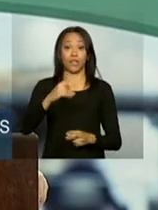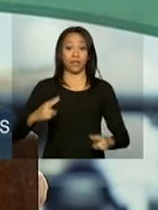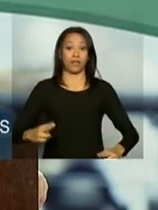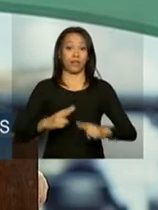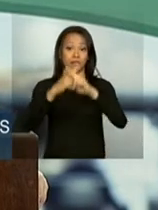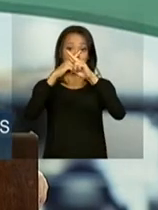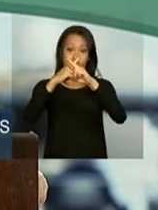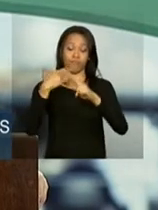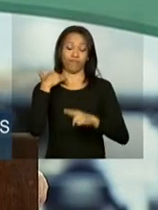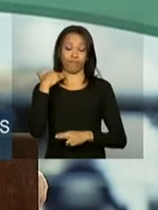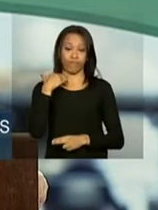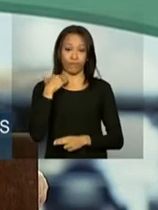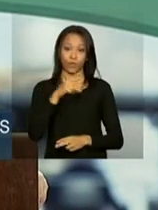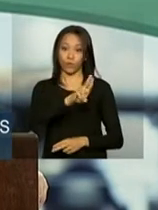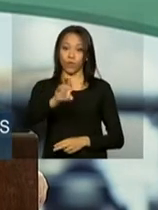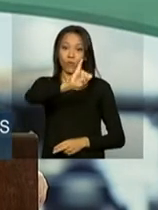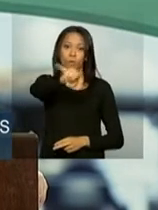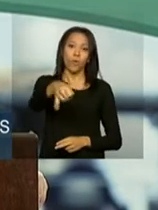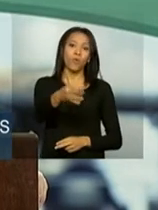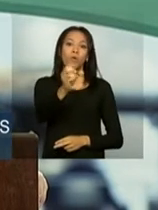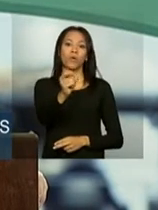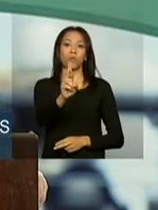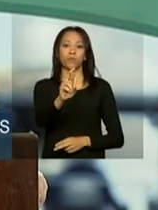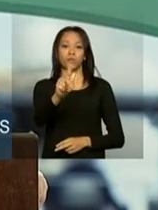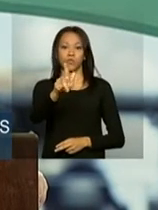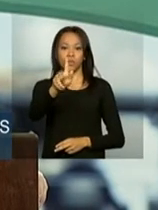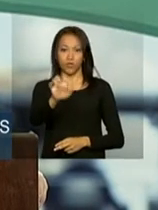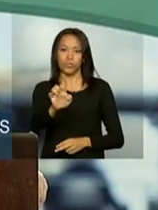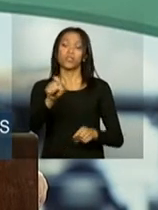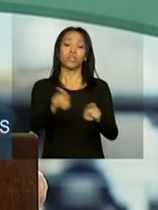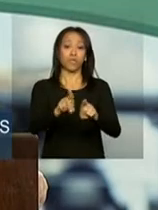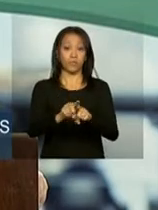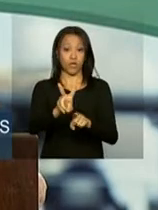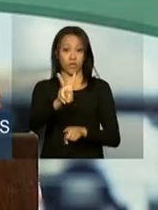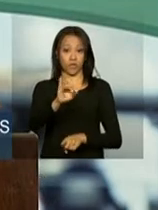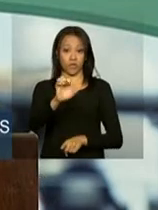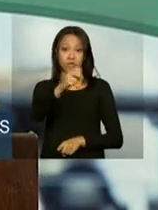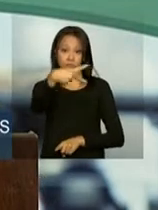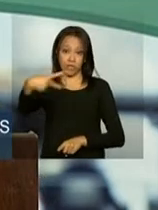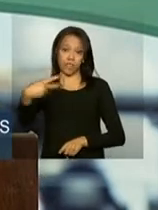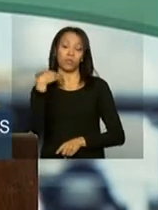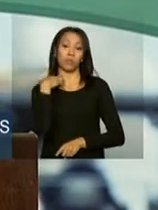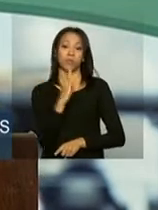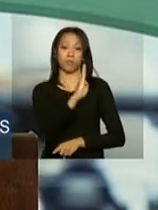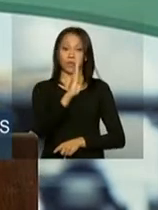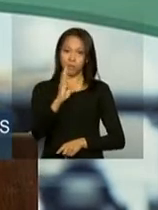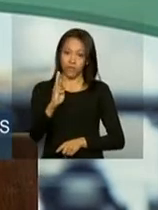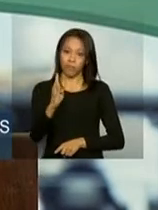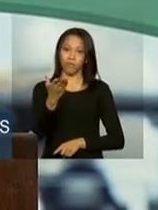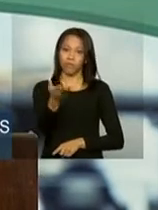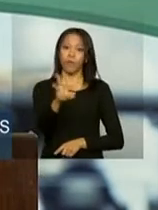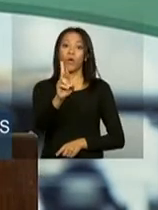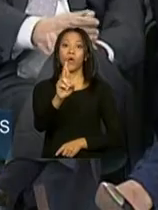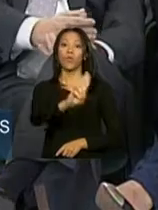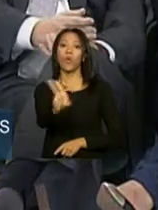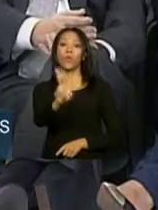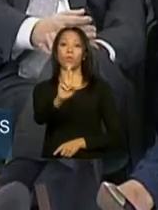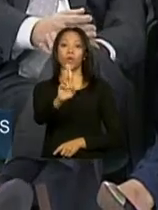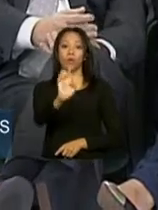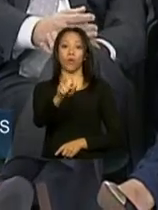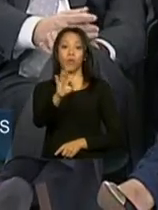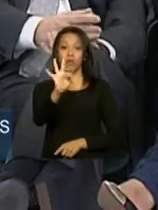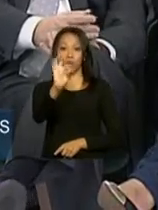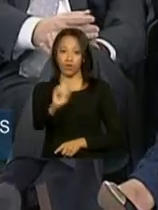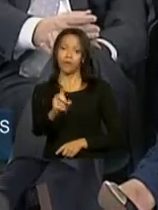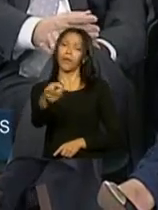Jorge Hereda, e o vice-presidente do Banco do Brasil, Roberto Hitt, parceiros nos projetos